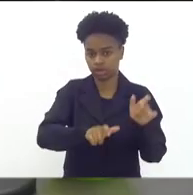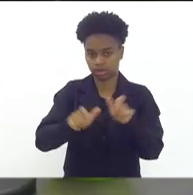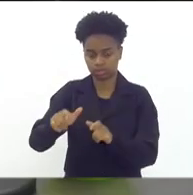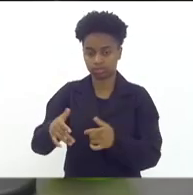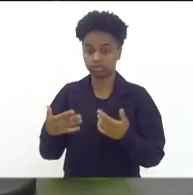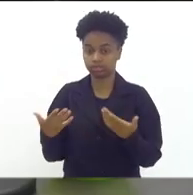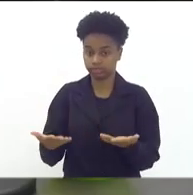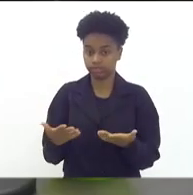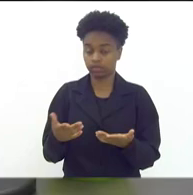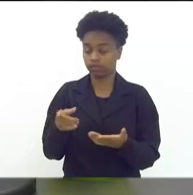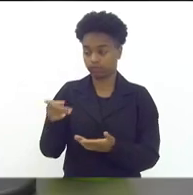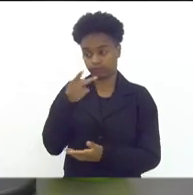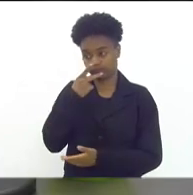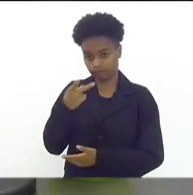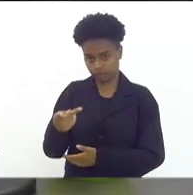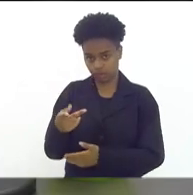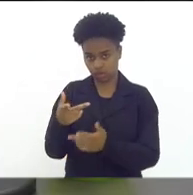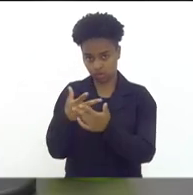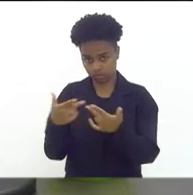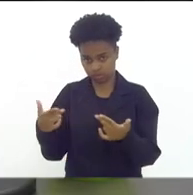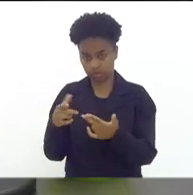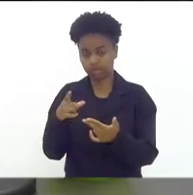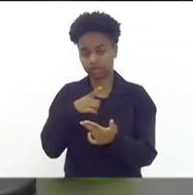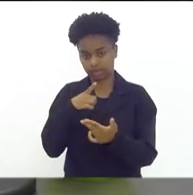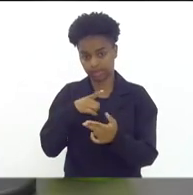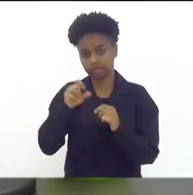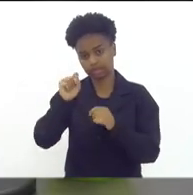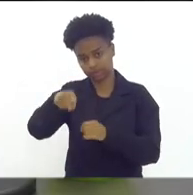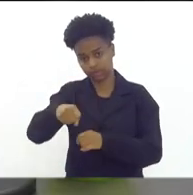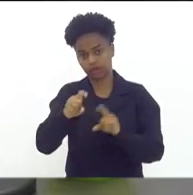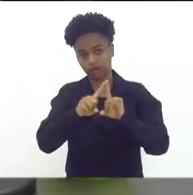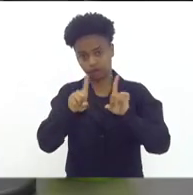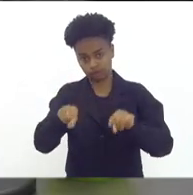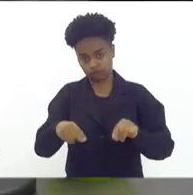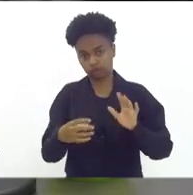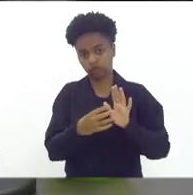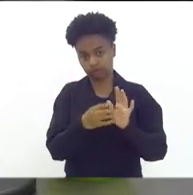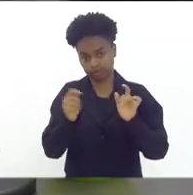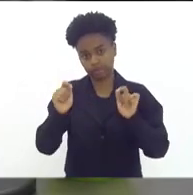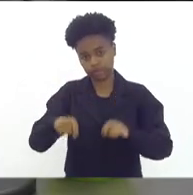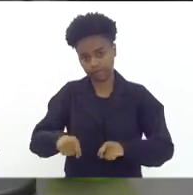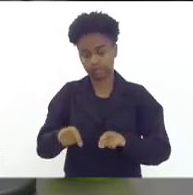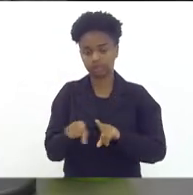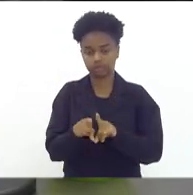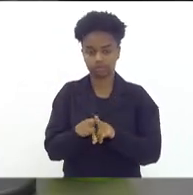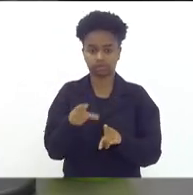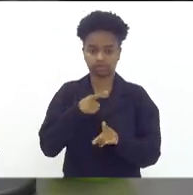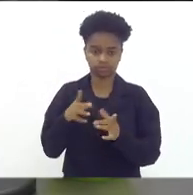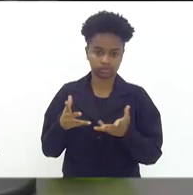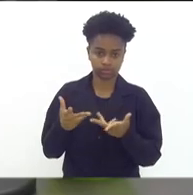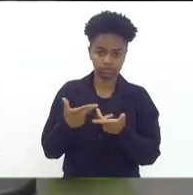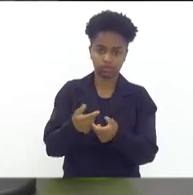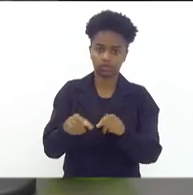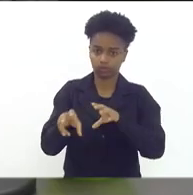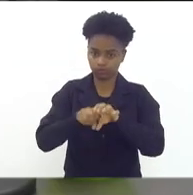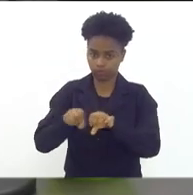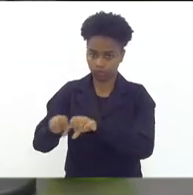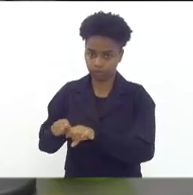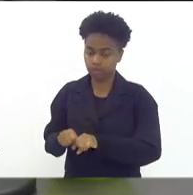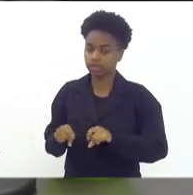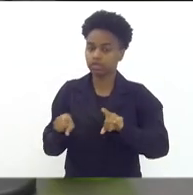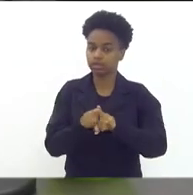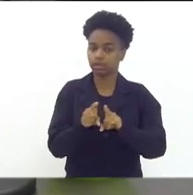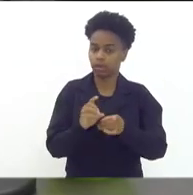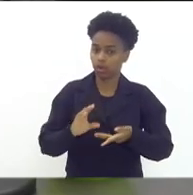à afirmação de vossa excelência a gente tá com o corpo técnico não só suficiente como qualificado os conselheiros estão